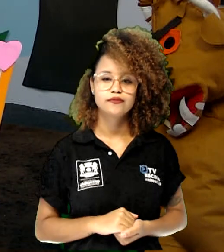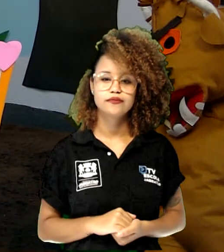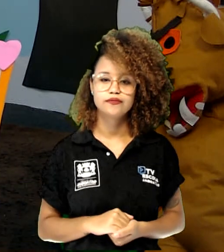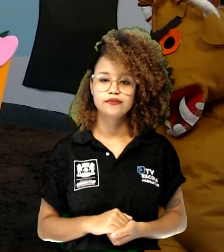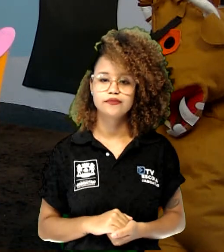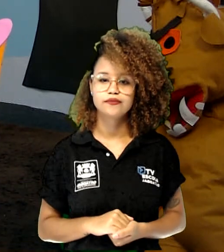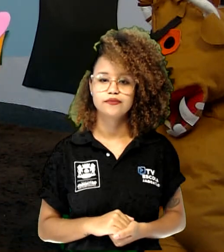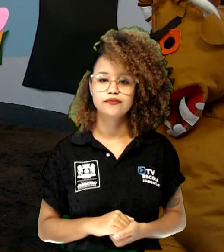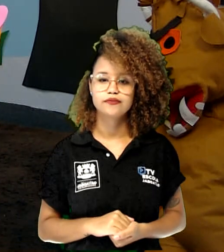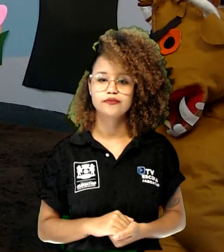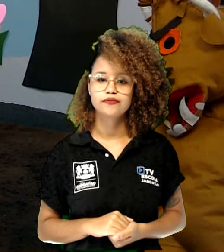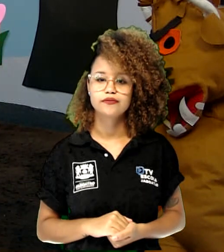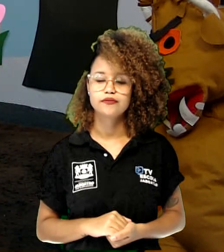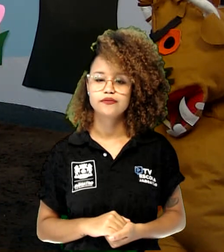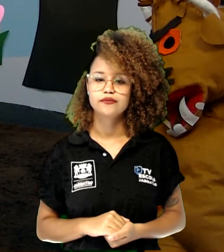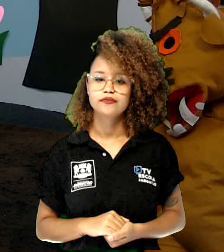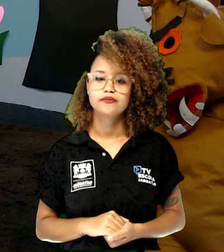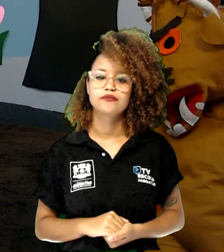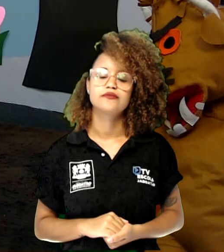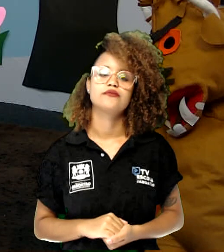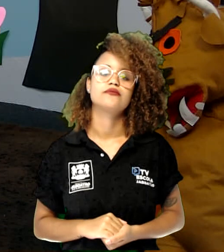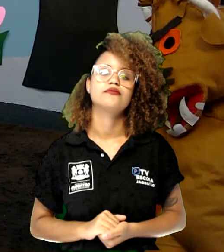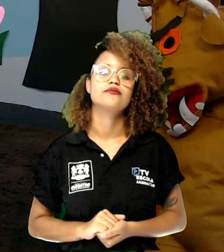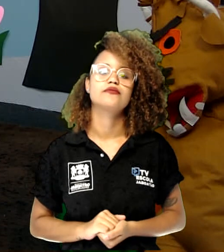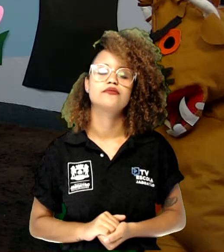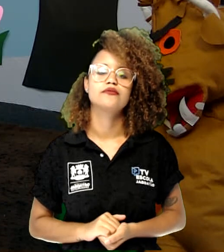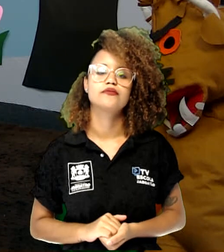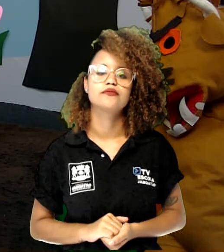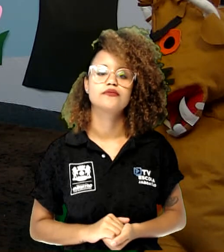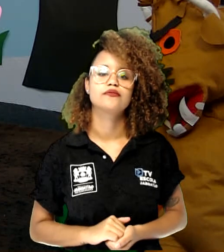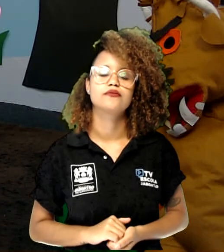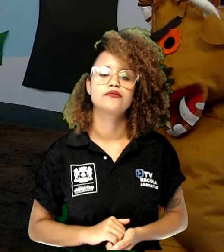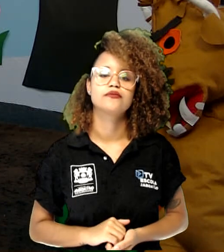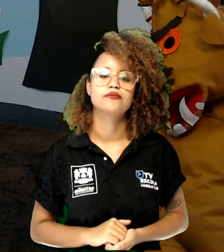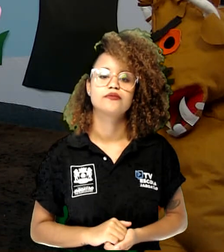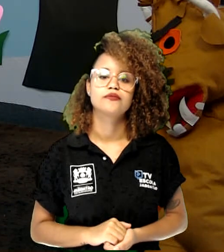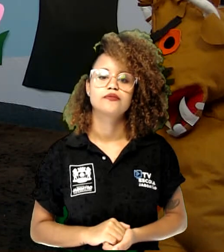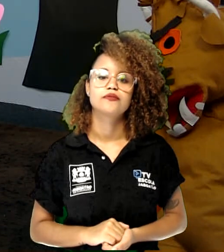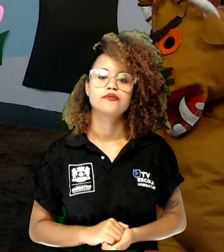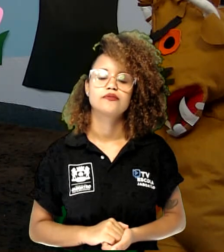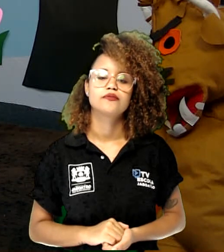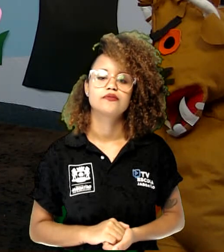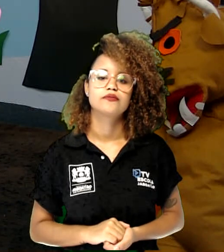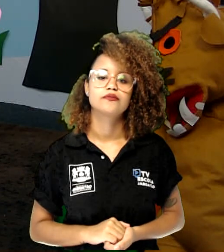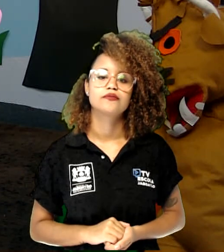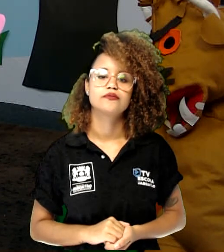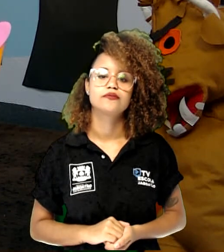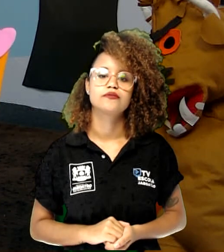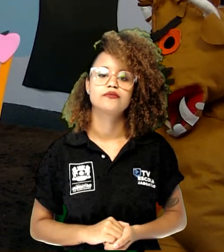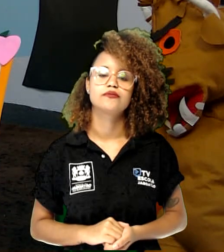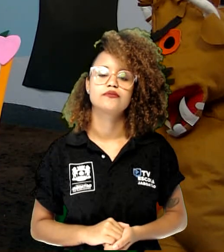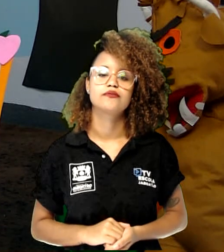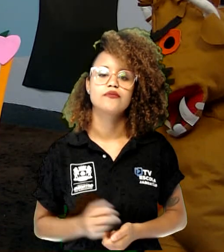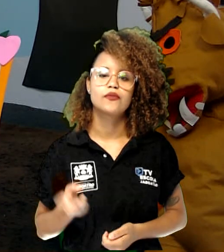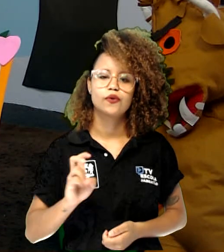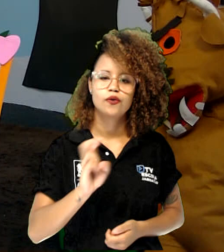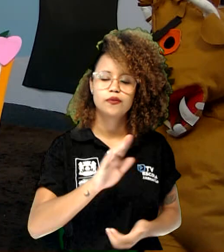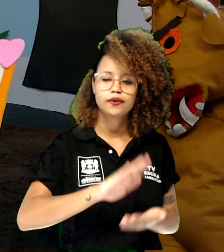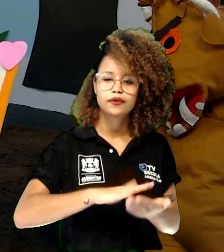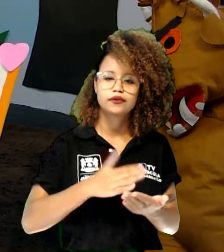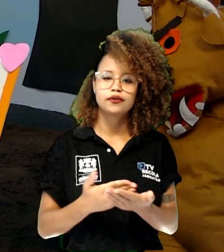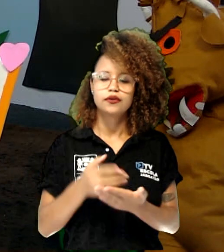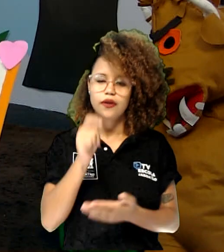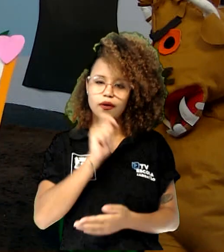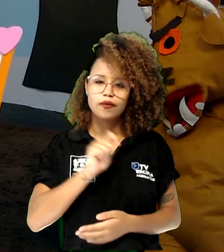quem? A cobra. Muito bem, olha aí, ó. Cobra assada, sorvete de coruja